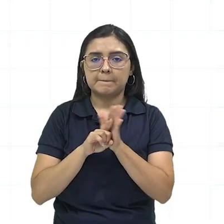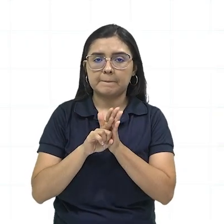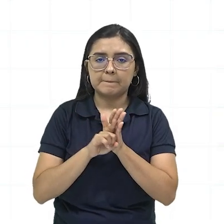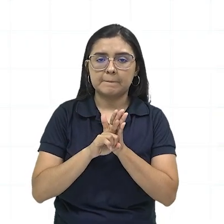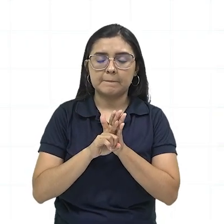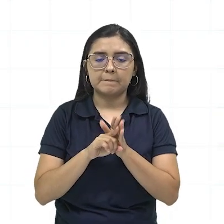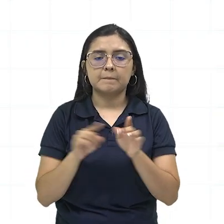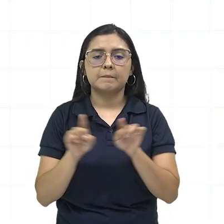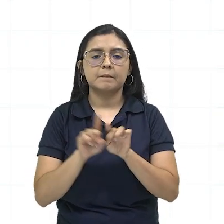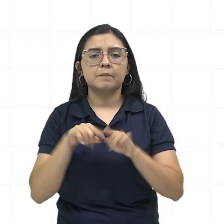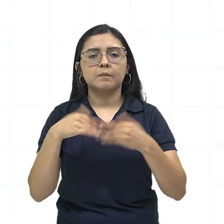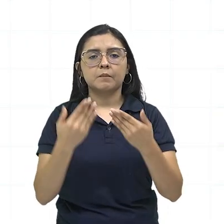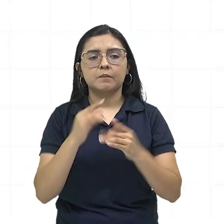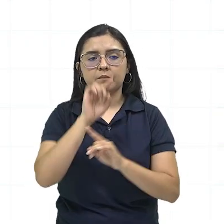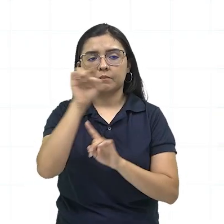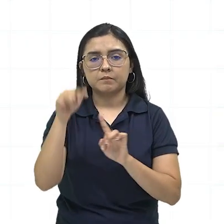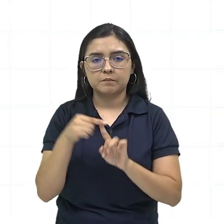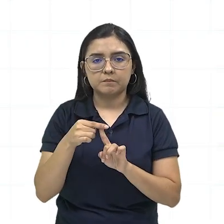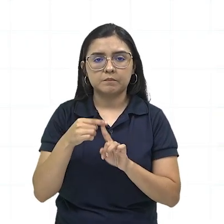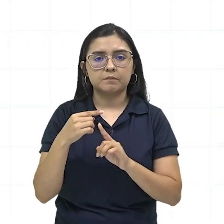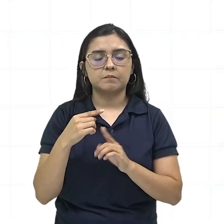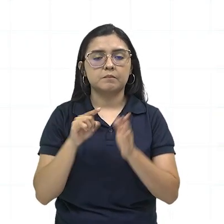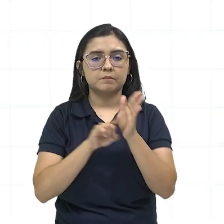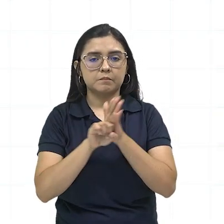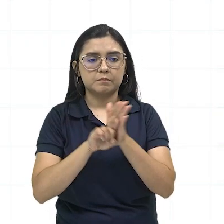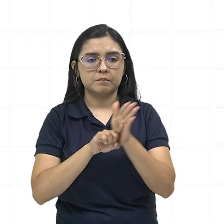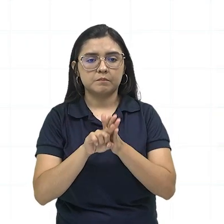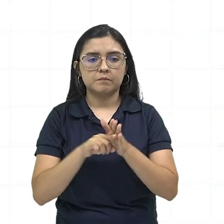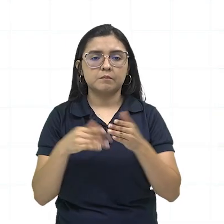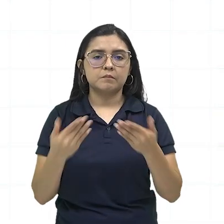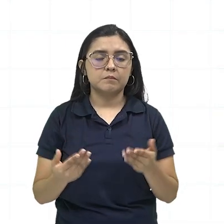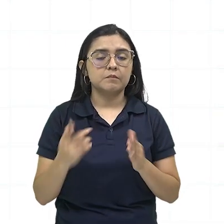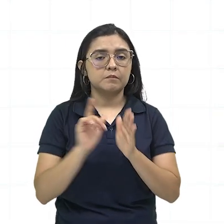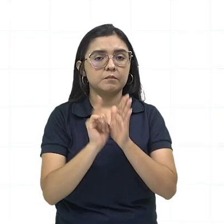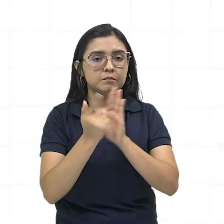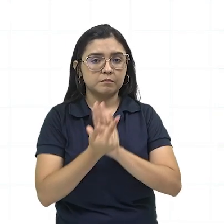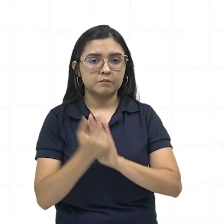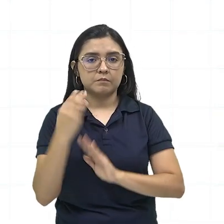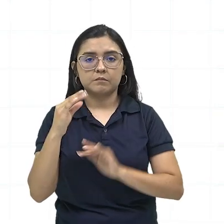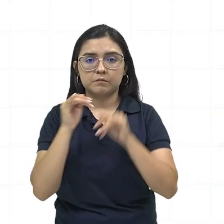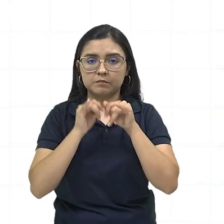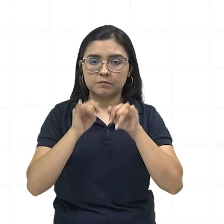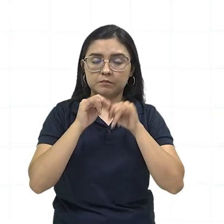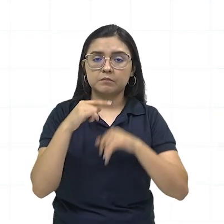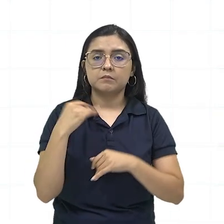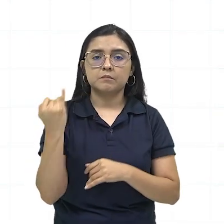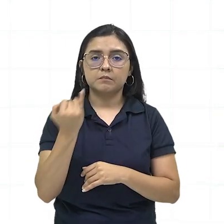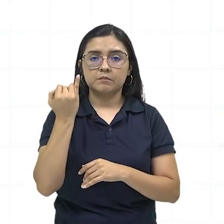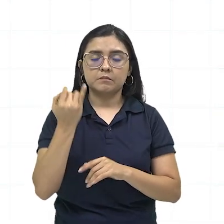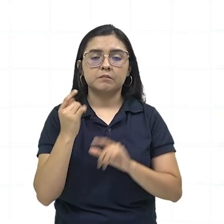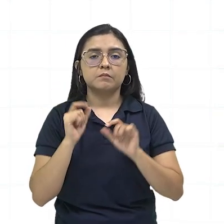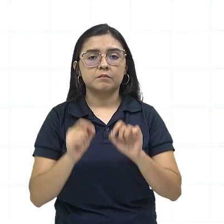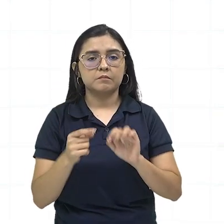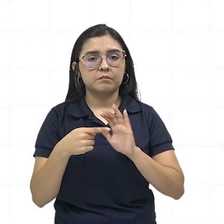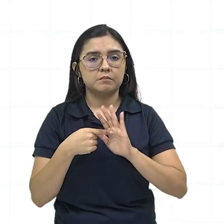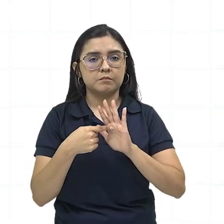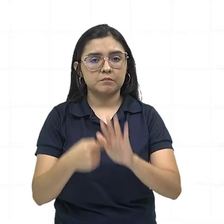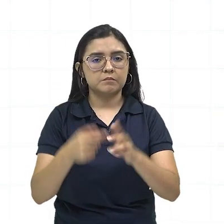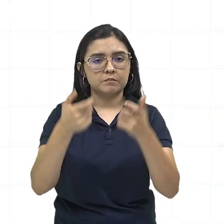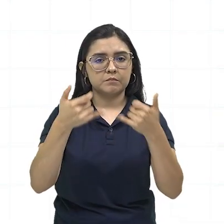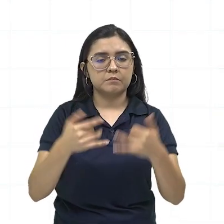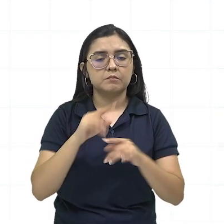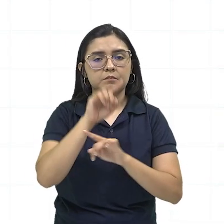servem essas pesquisas, qual o objetivo. E a gente vai ver que no gênero de divulgação científica é muito importante você apresentar essa justificativa,